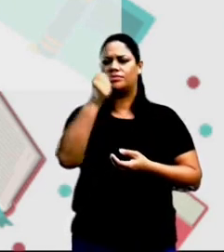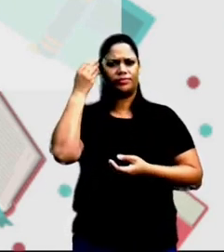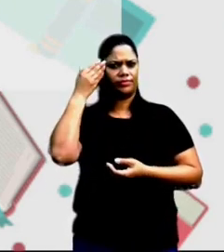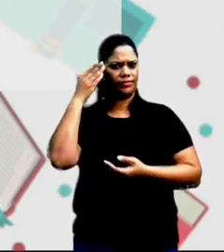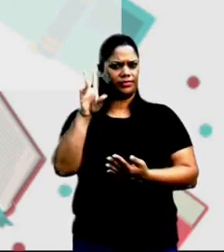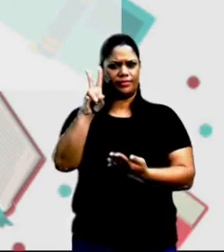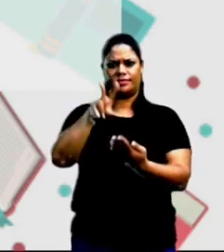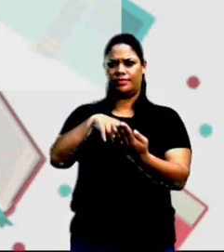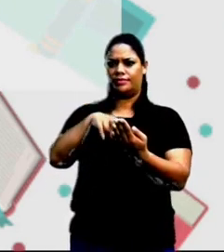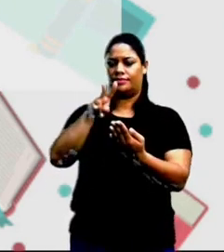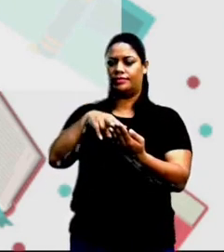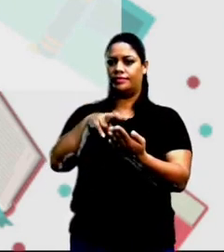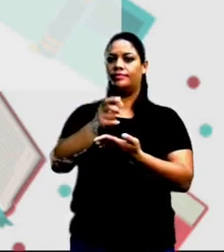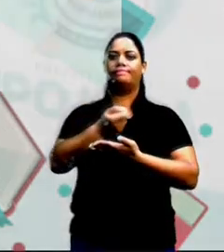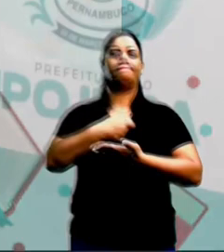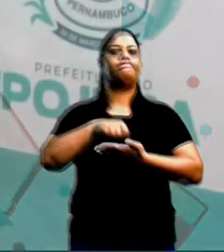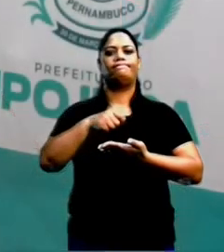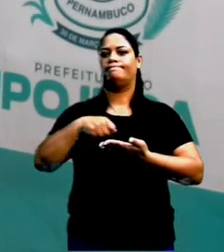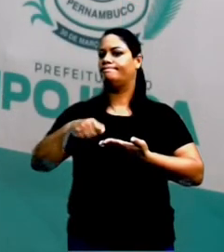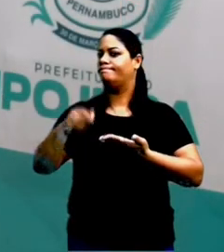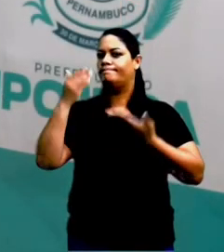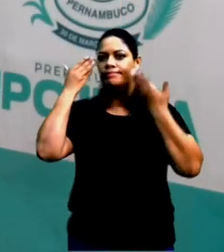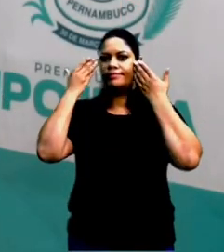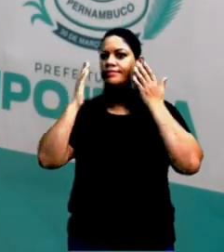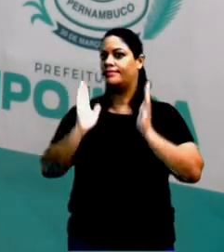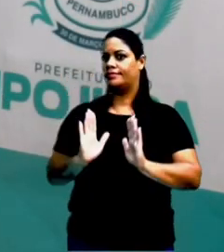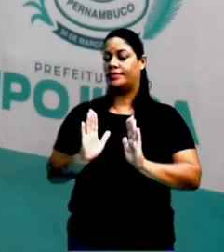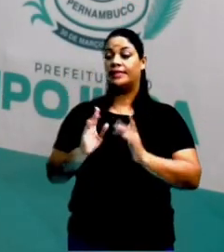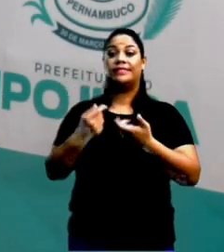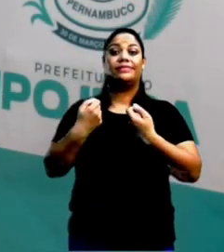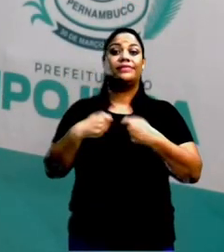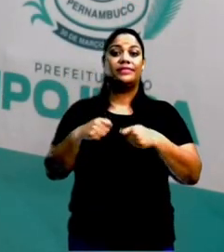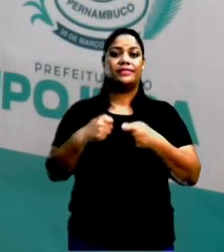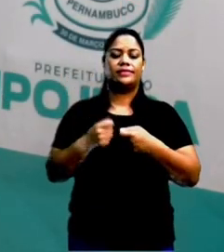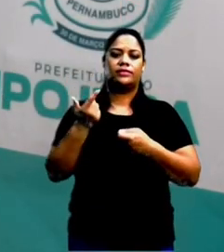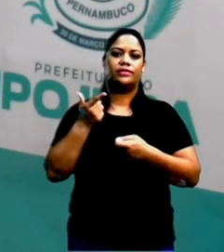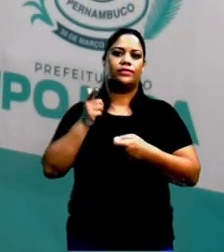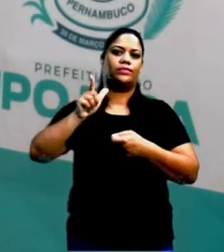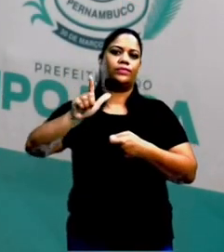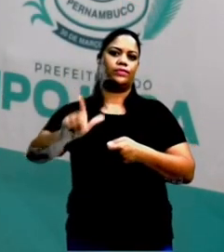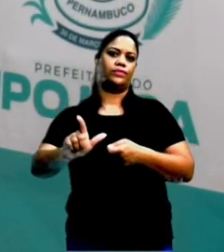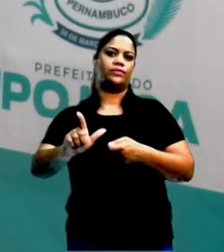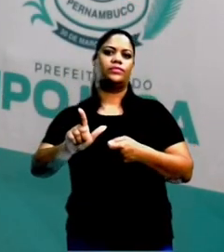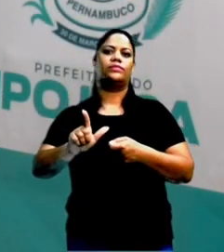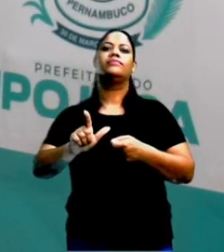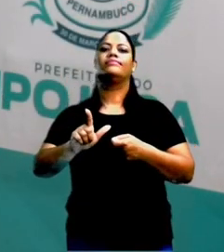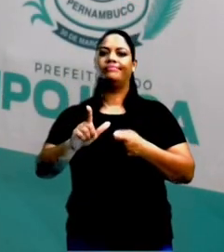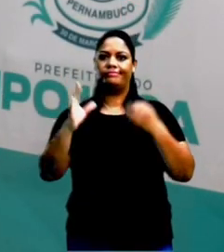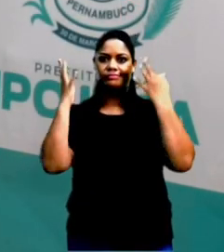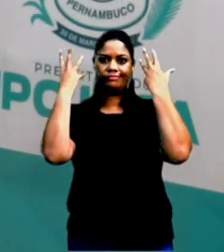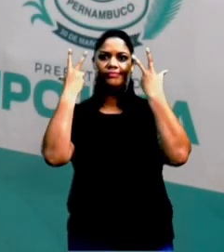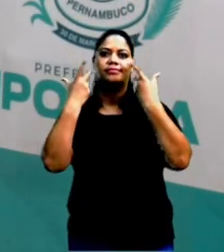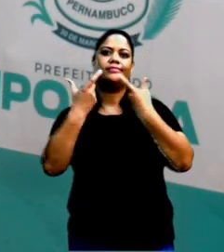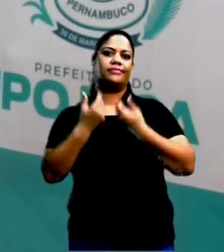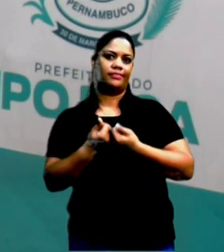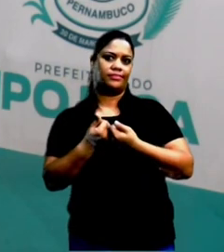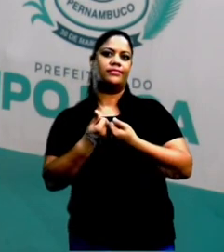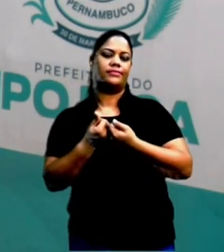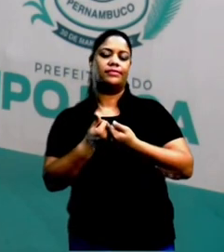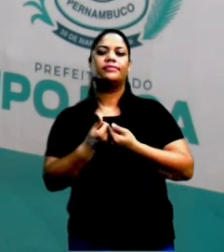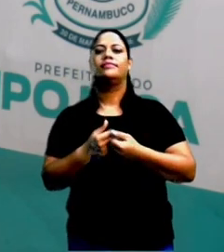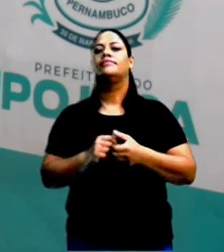sabia ler nem escrever. Então, ele dependia de outros, né, dos outros animais,